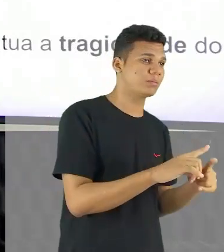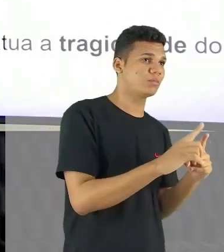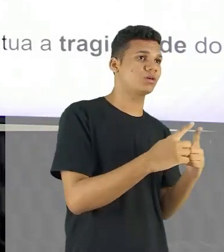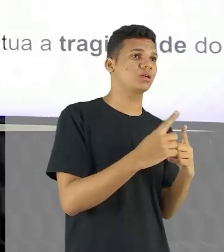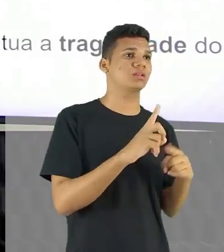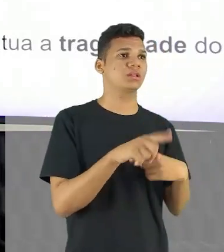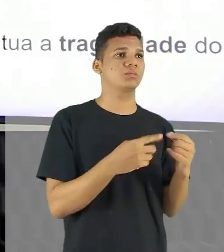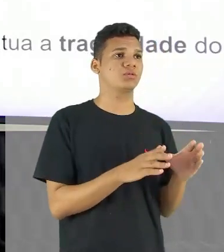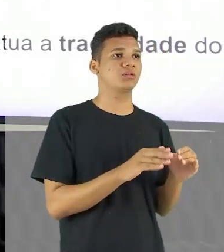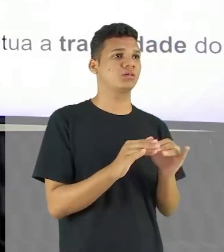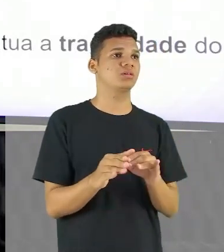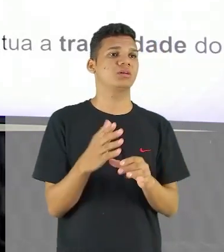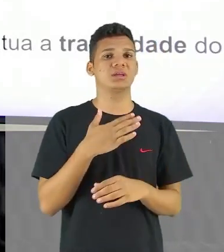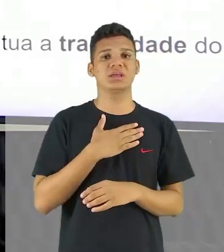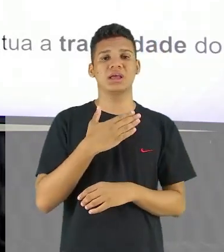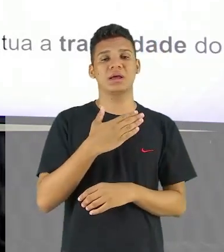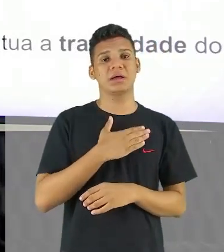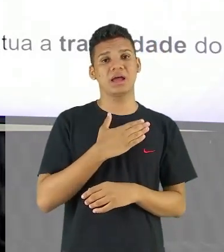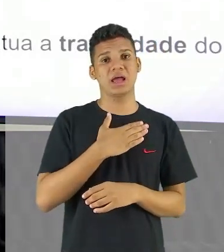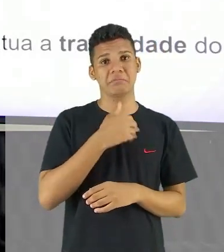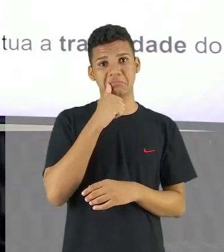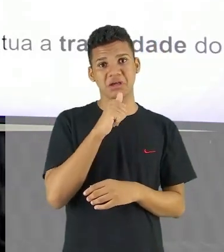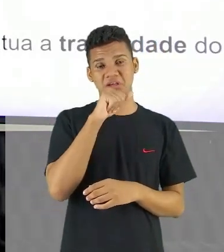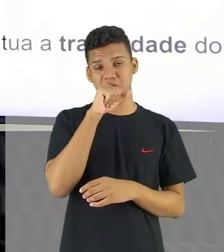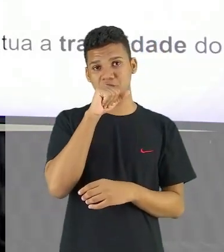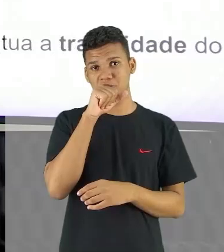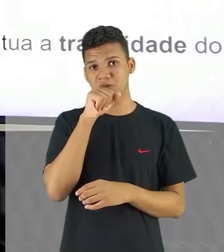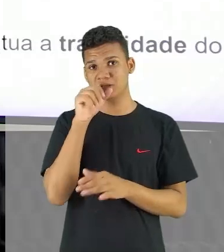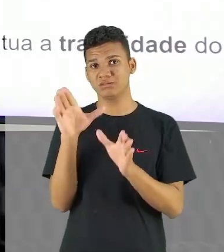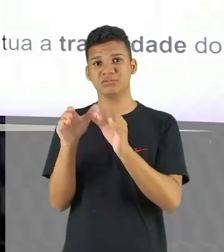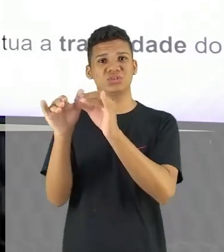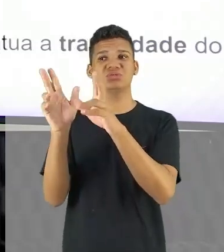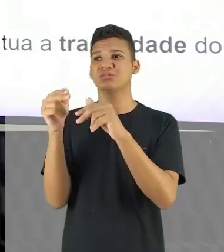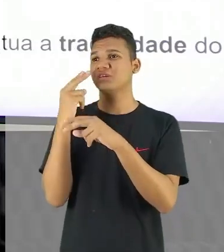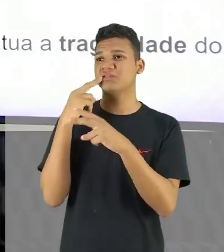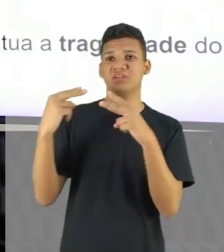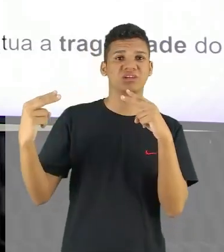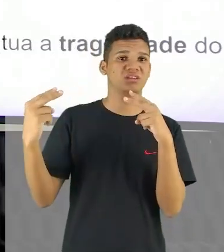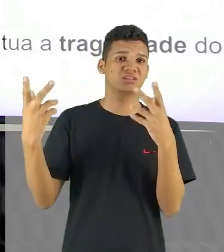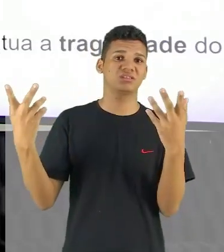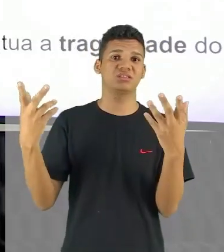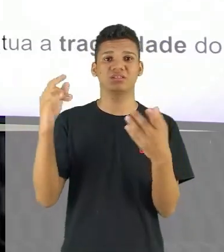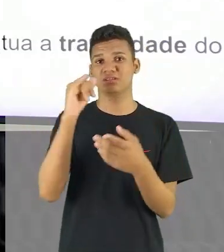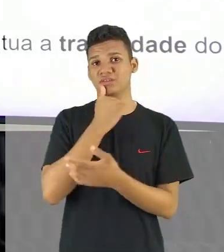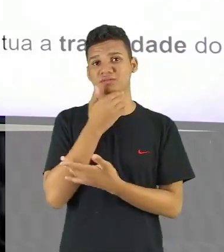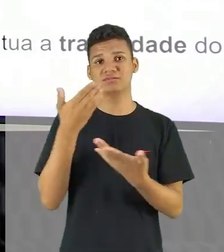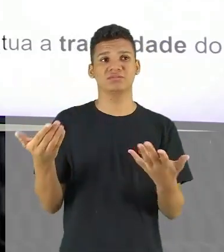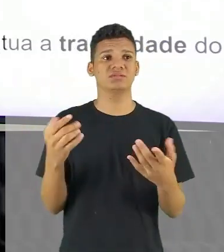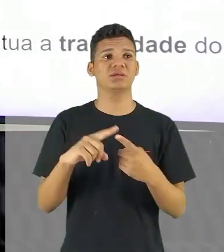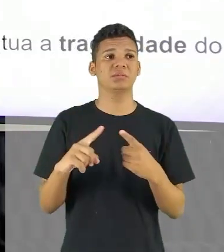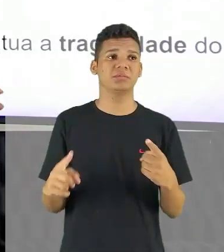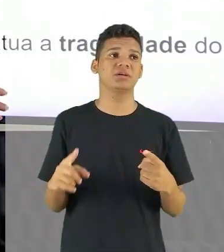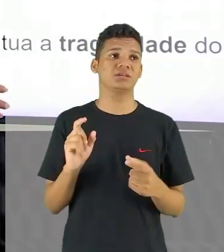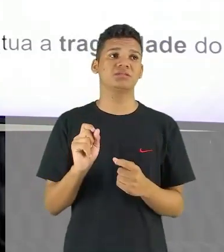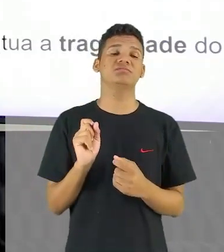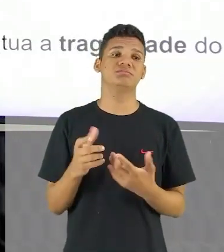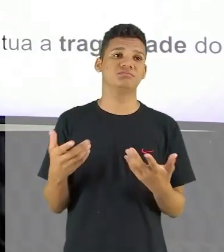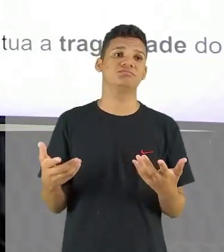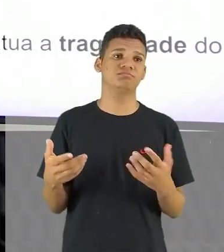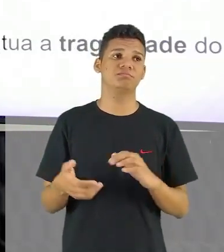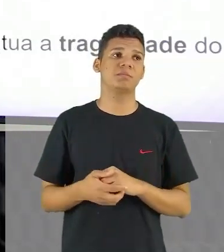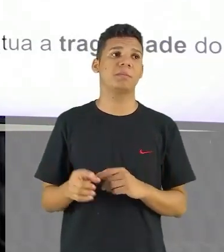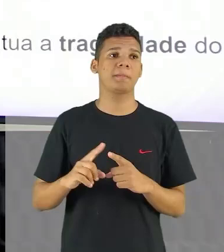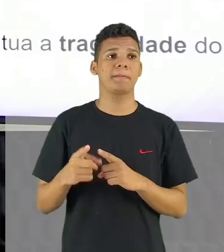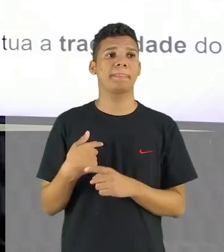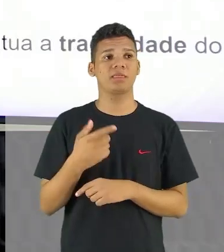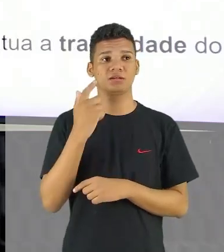os filhotes e a mãe nunca mais os ver. Então, é muito triste. Então, eu tenho essa tragicidade mesmo. Eu fiquei